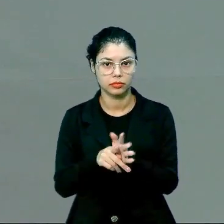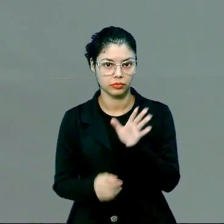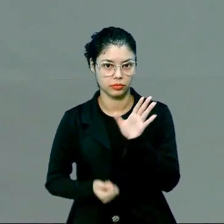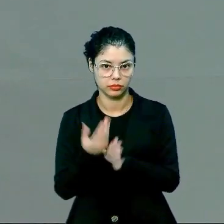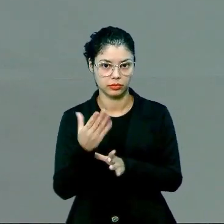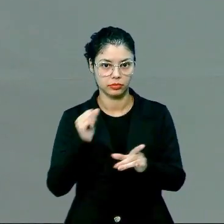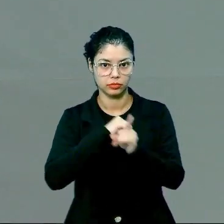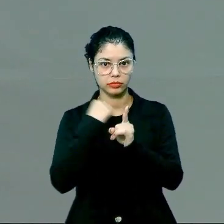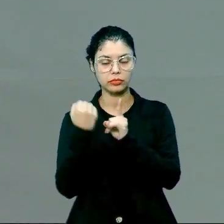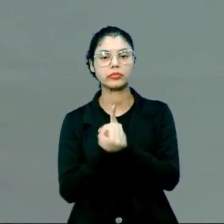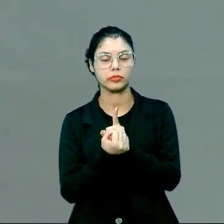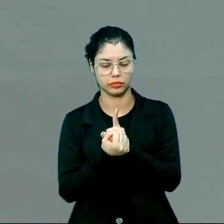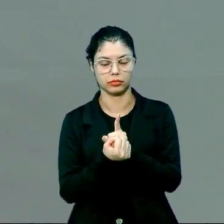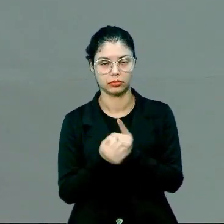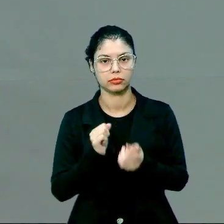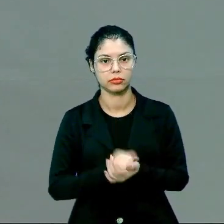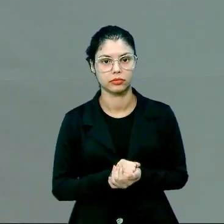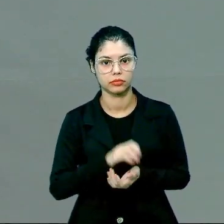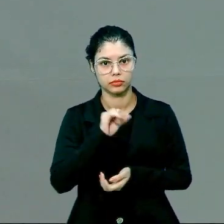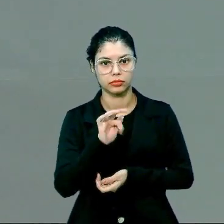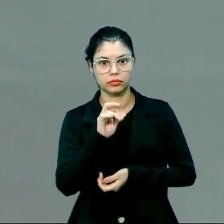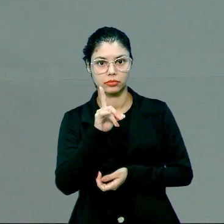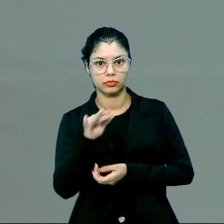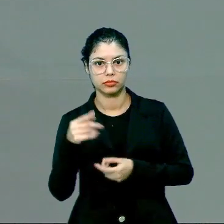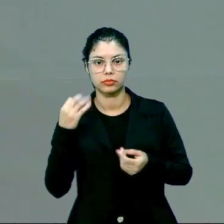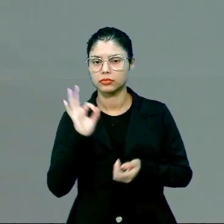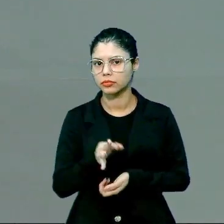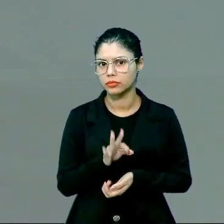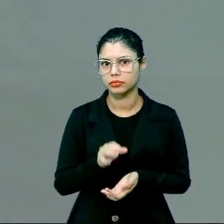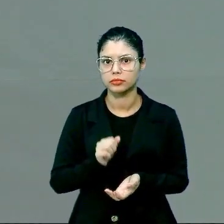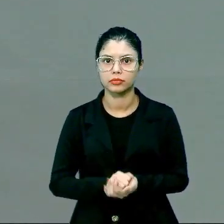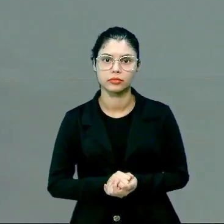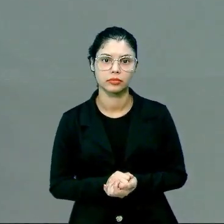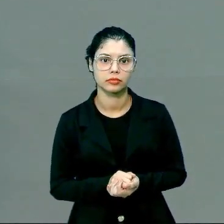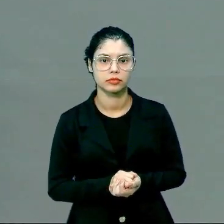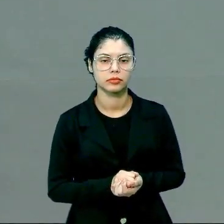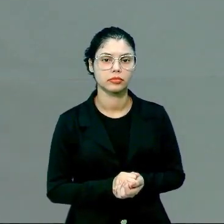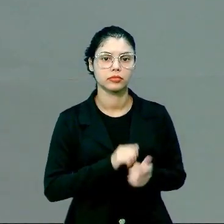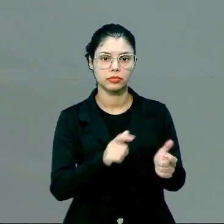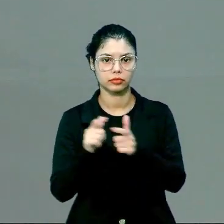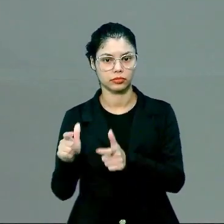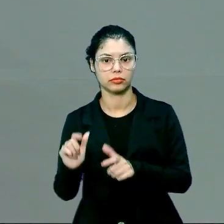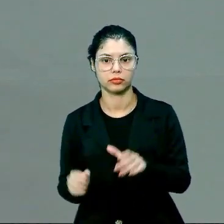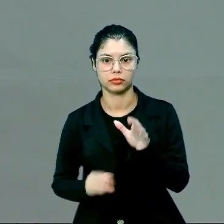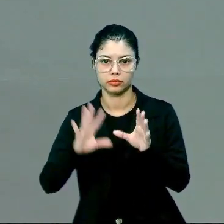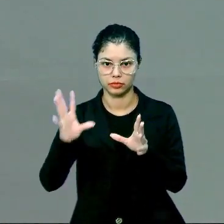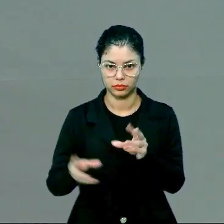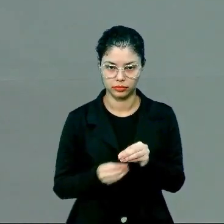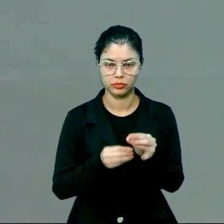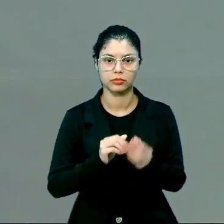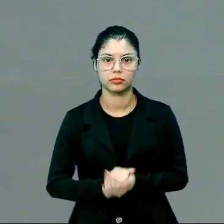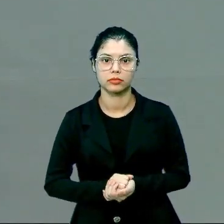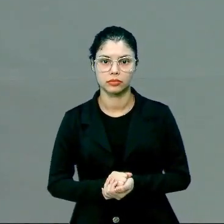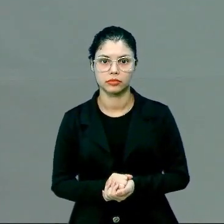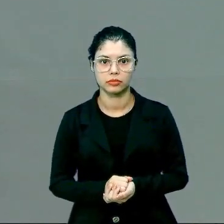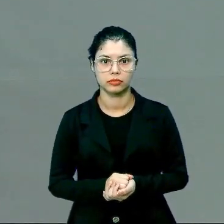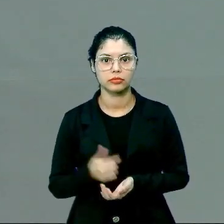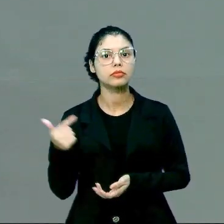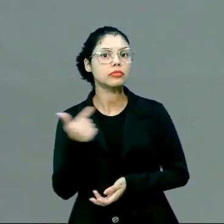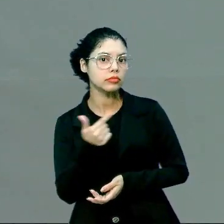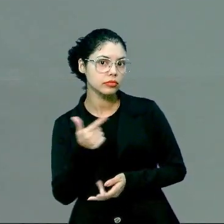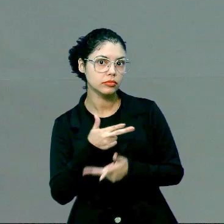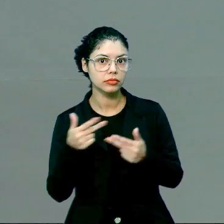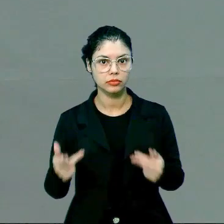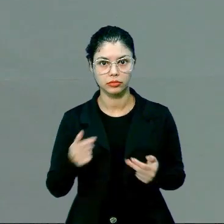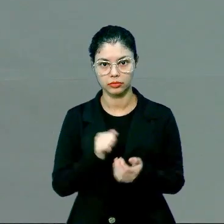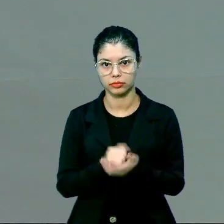recém-criado socialismo não estava dando certo, aonde havia sido implantado. E a segunda